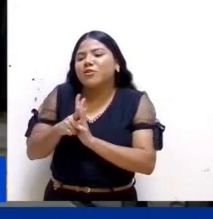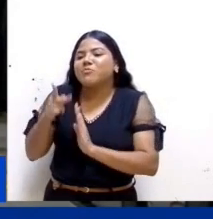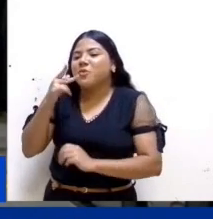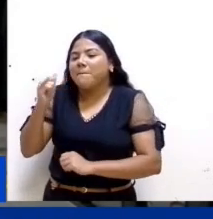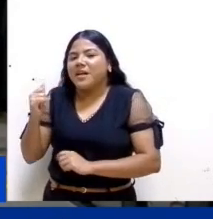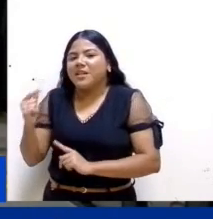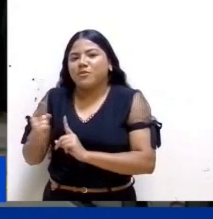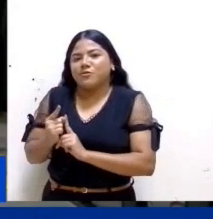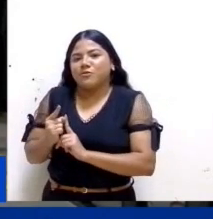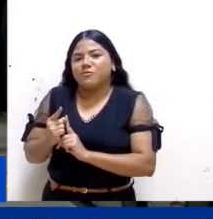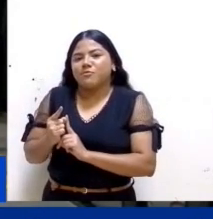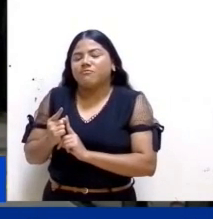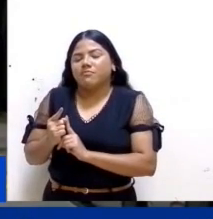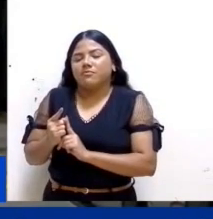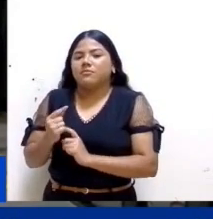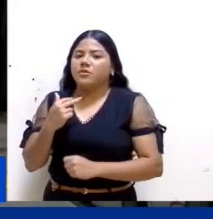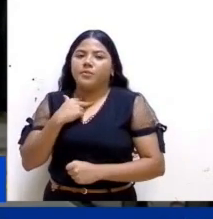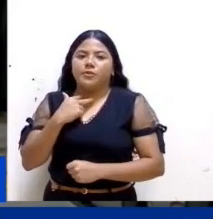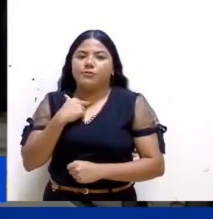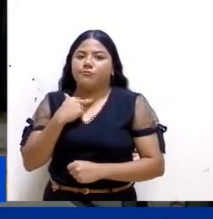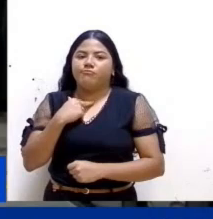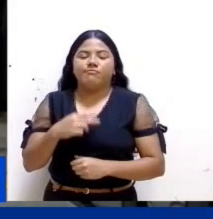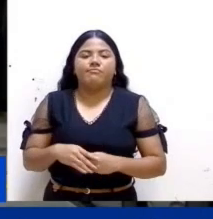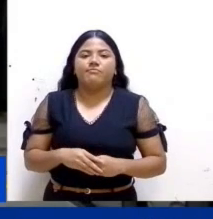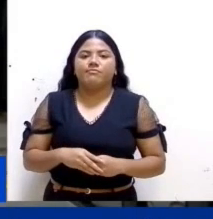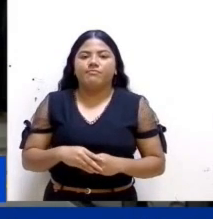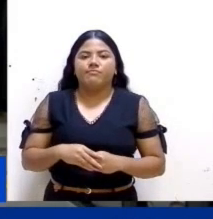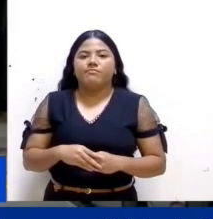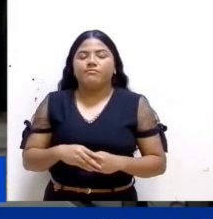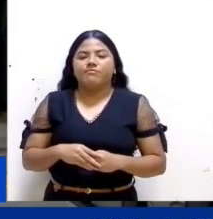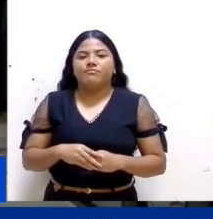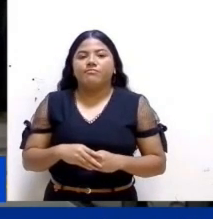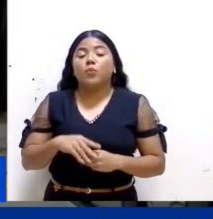Pode? Também não pode. São chamados irmãos